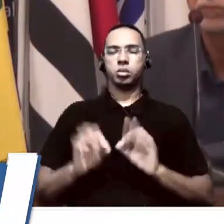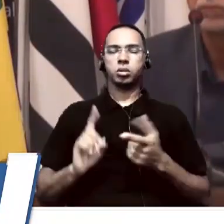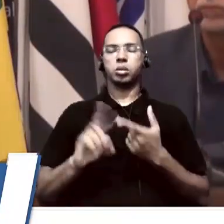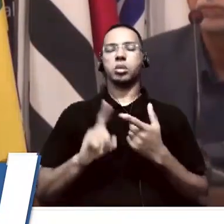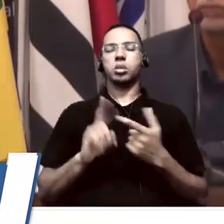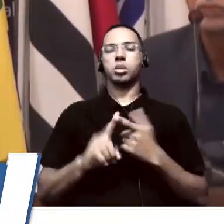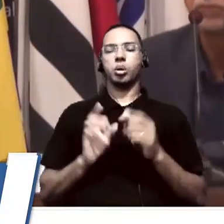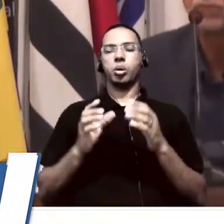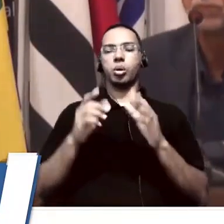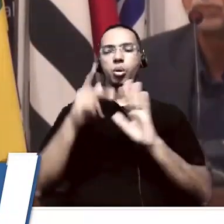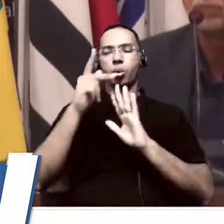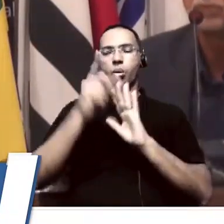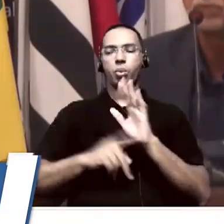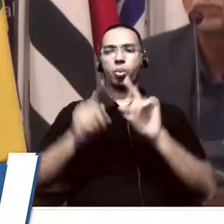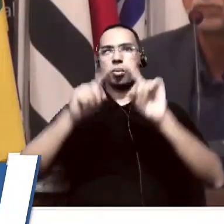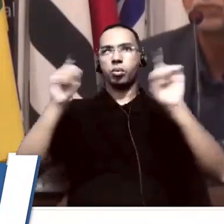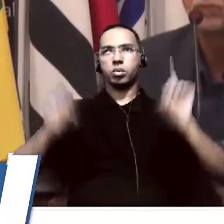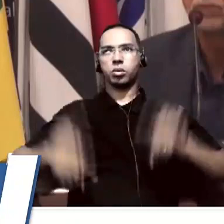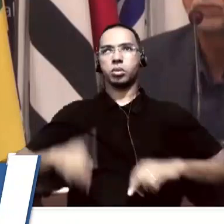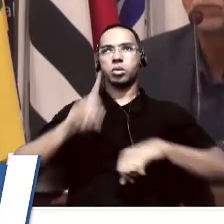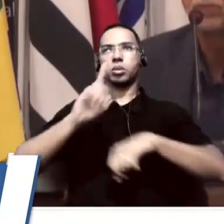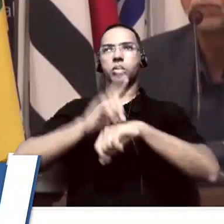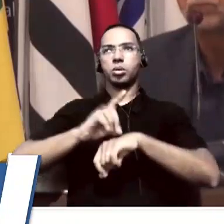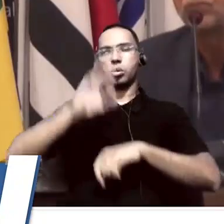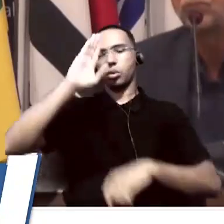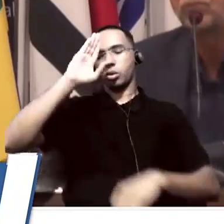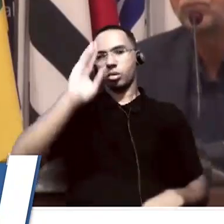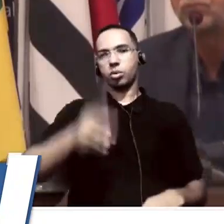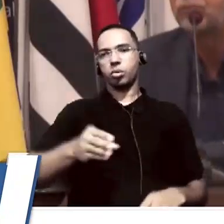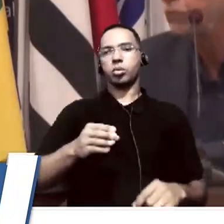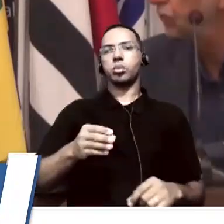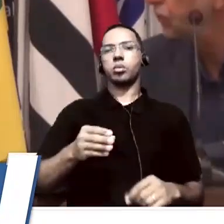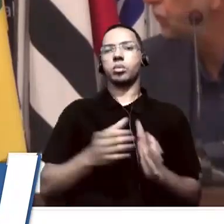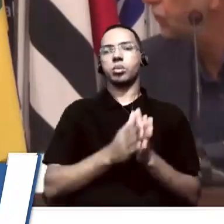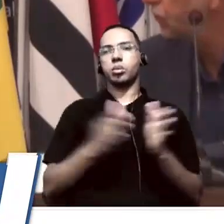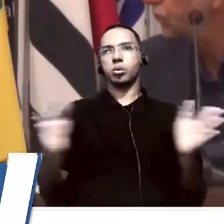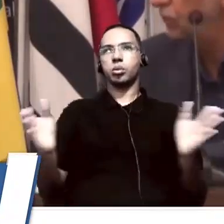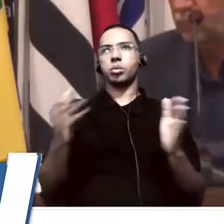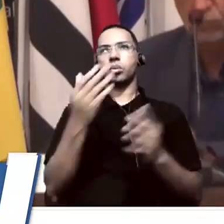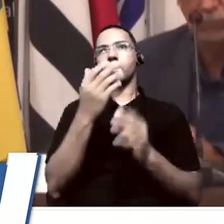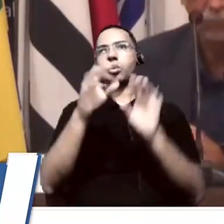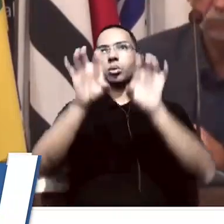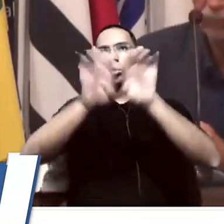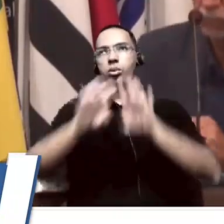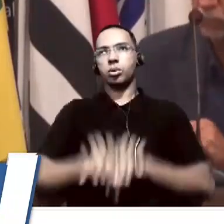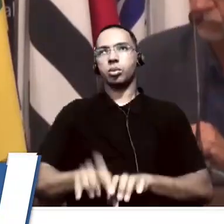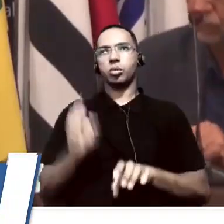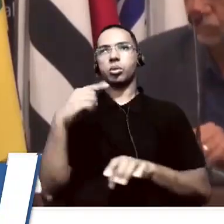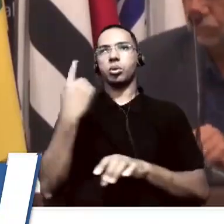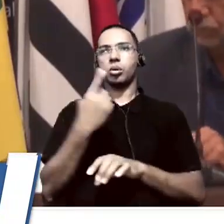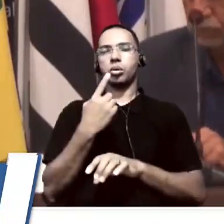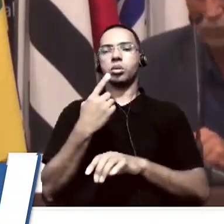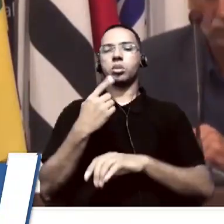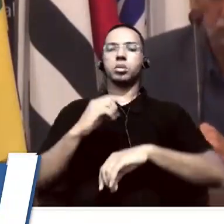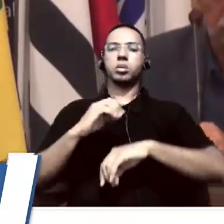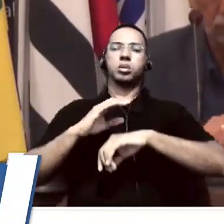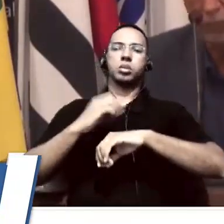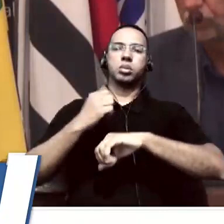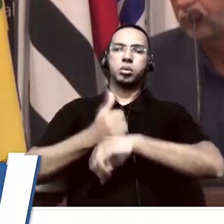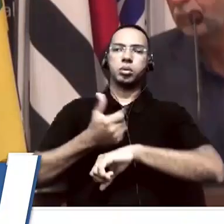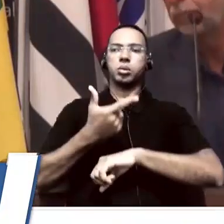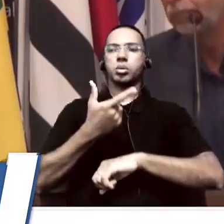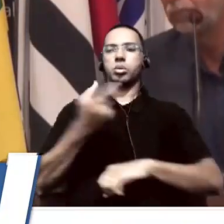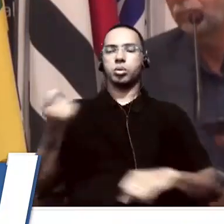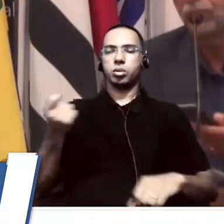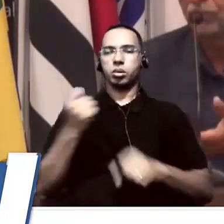gente sabe que é o foco principal para abranger toda a parte de infraestrutura da nossa cidade. Como Franca vai fazer 200 anos, com